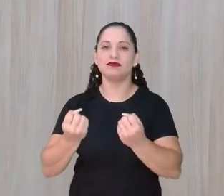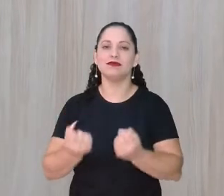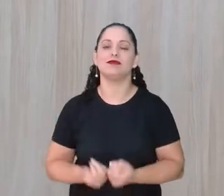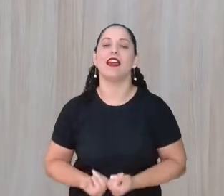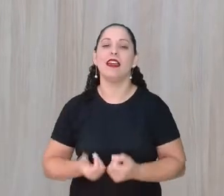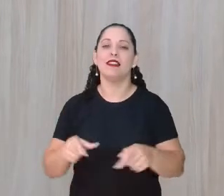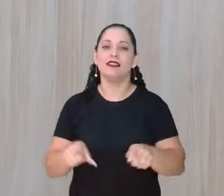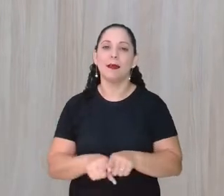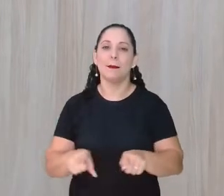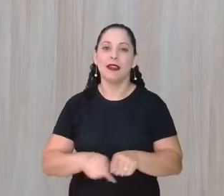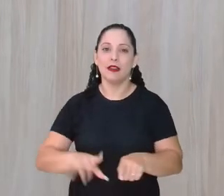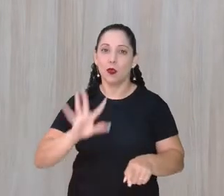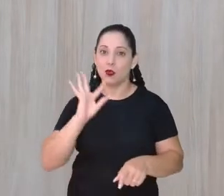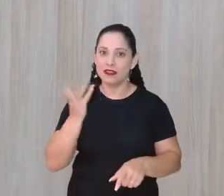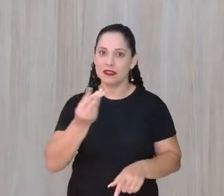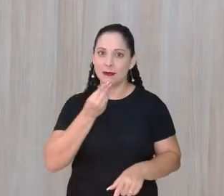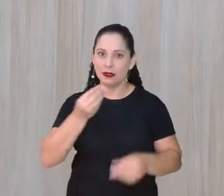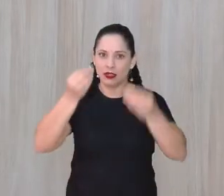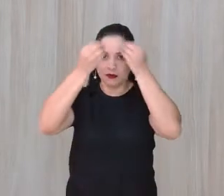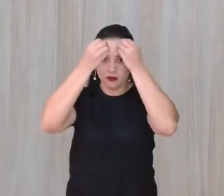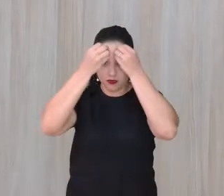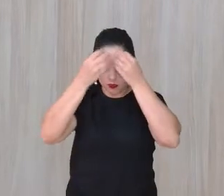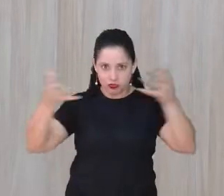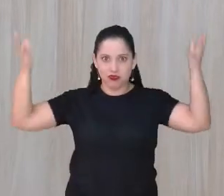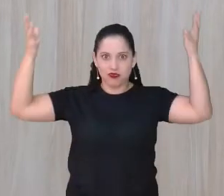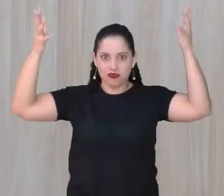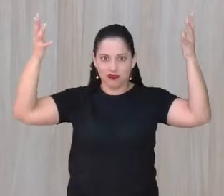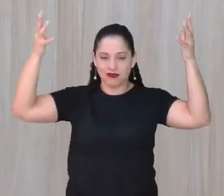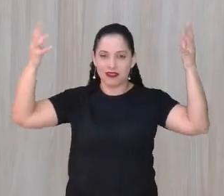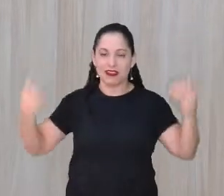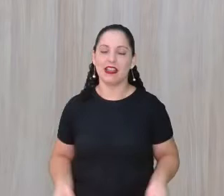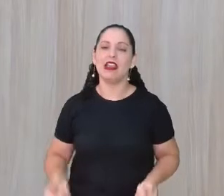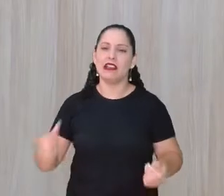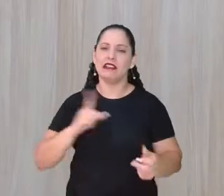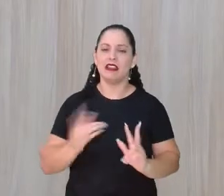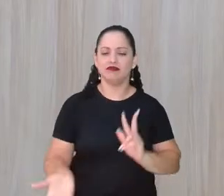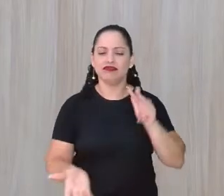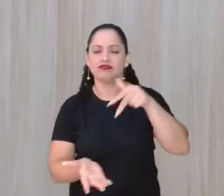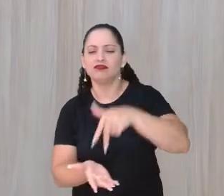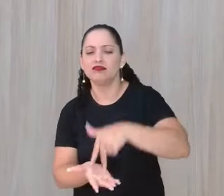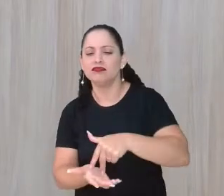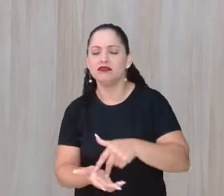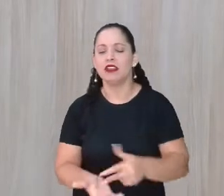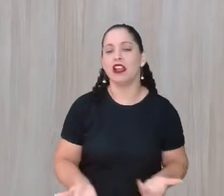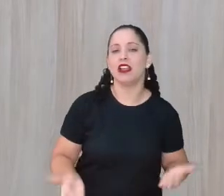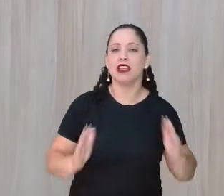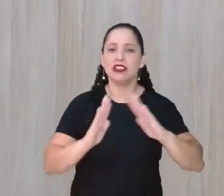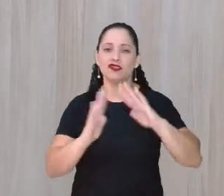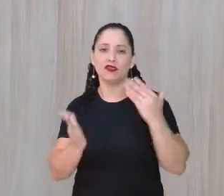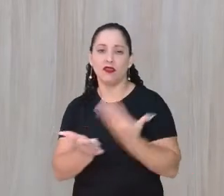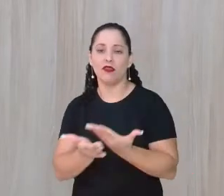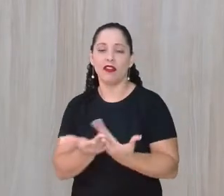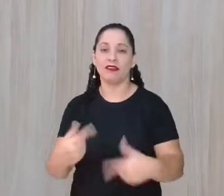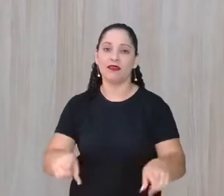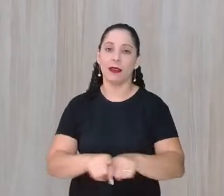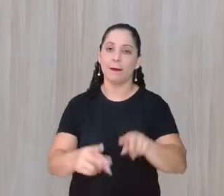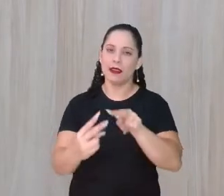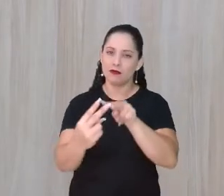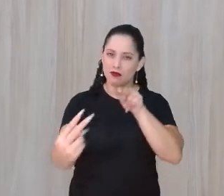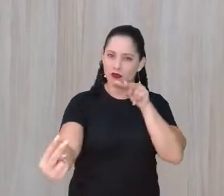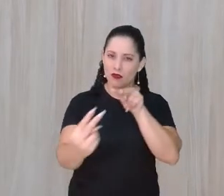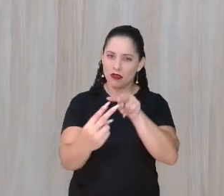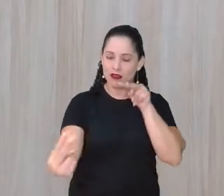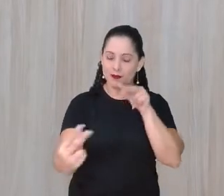aprendizado nasce justamente desse encontro, seja ele presencial, né? Como ele também aí no formato digital,